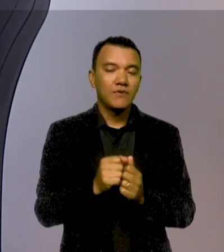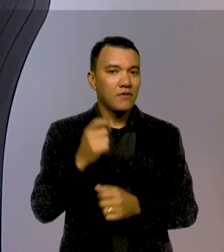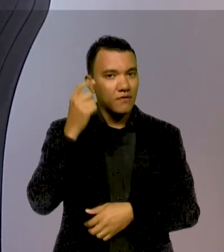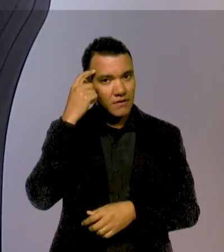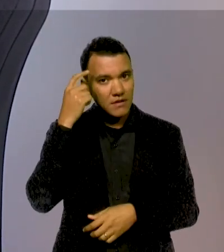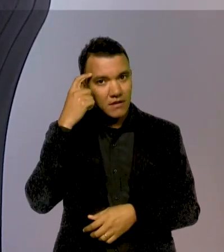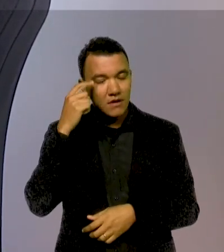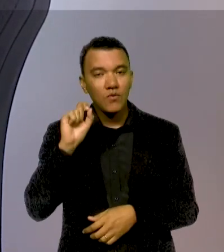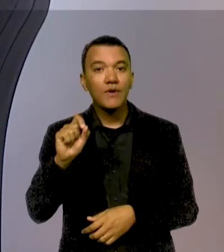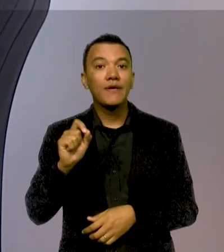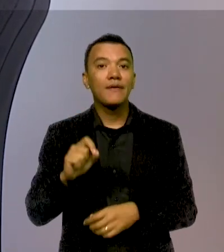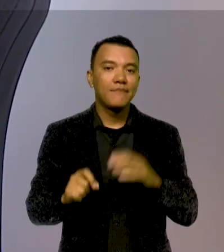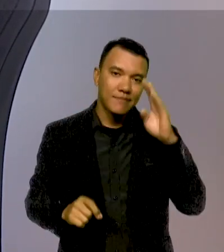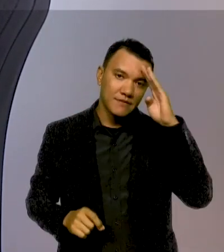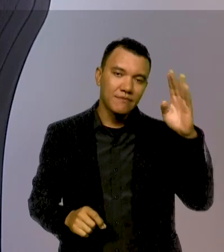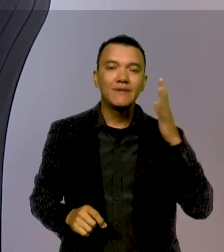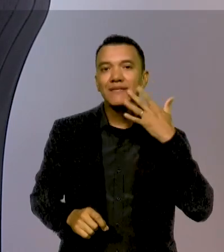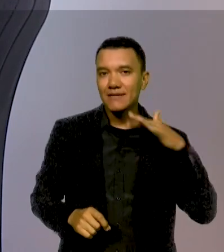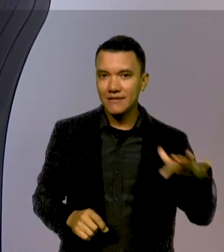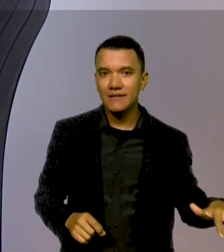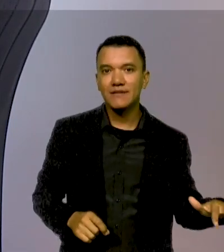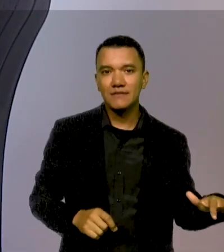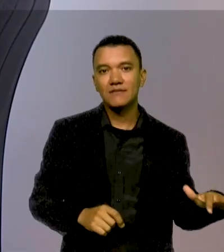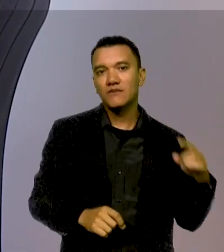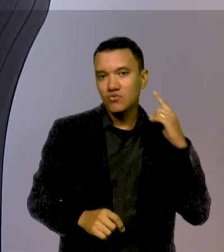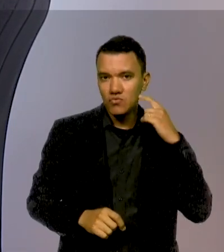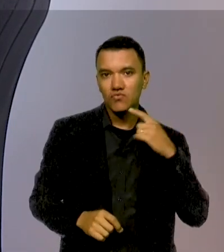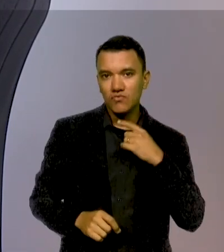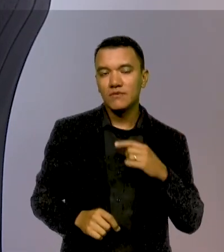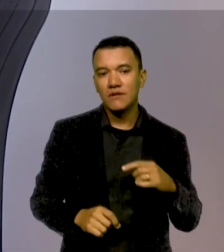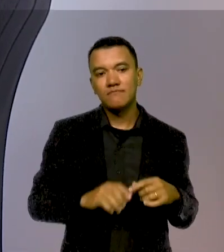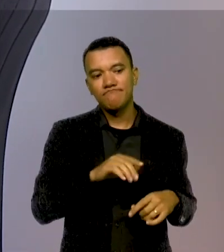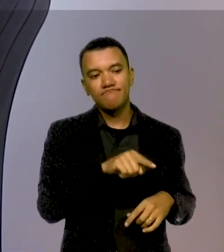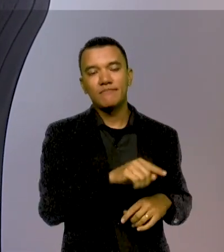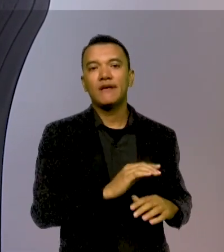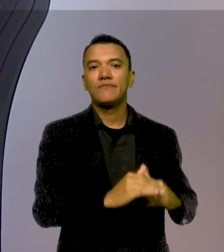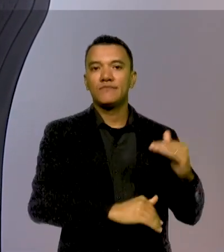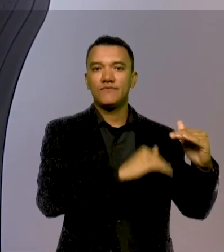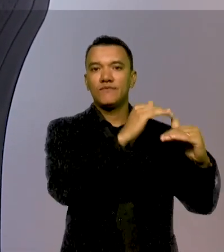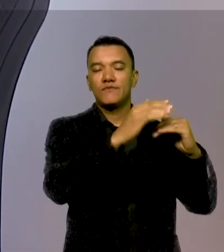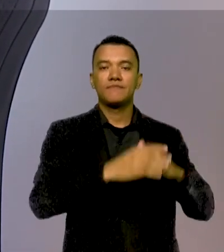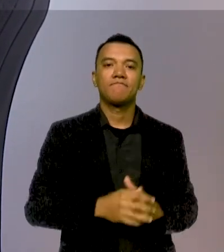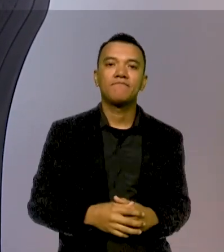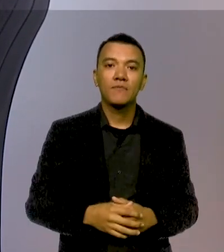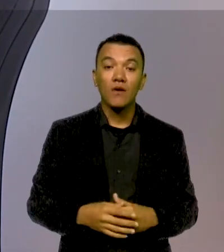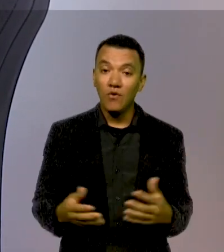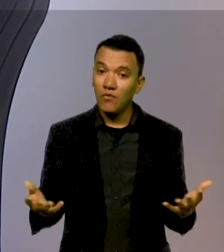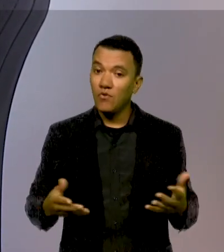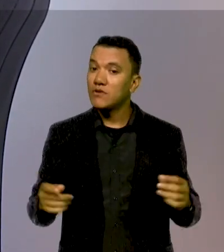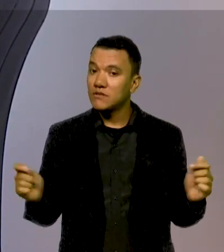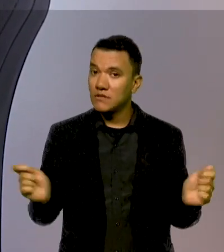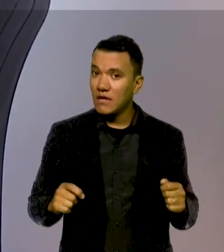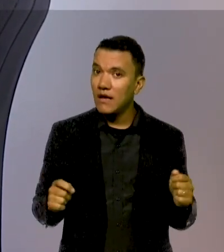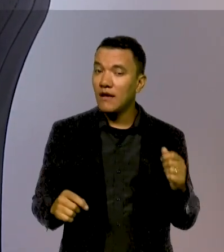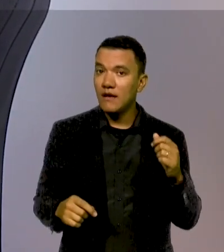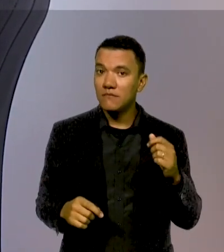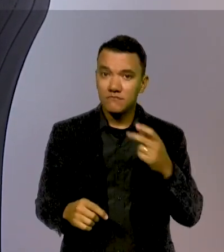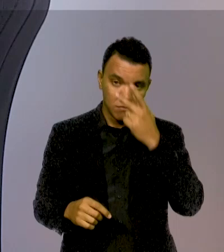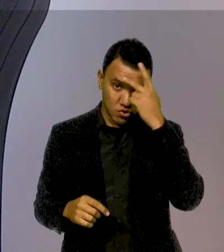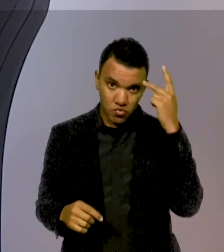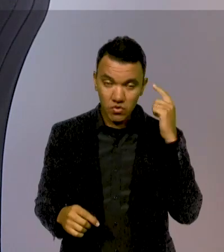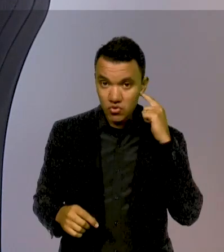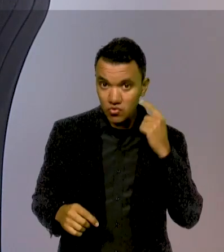pensando principalmente nessa criança, no desenvolvimento dela. Hoje é possível uma pessoa surda,